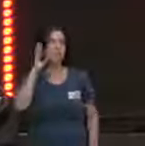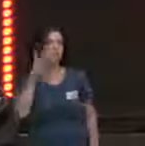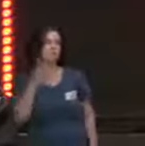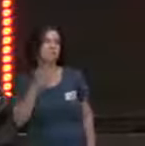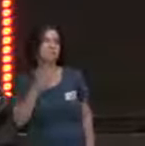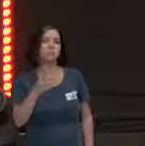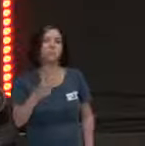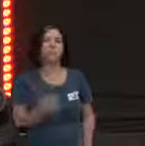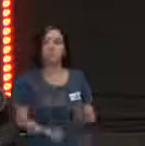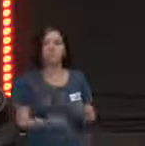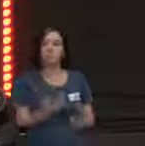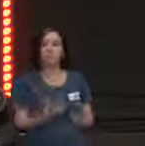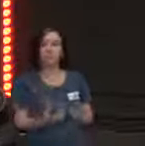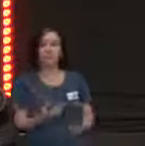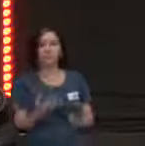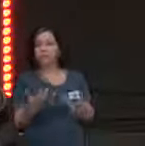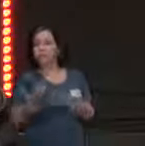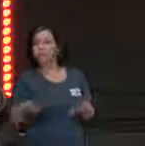lá